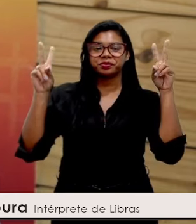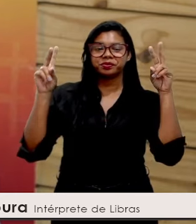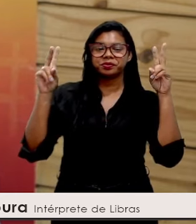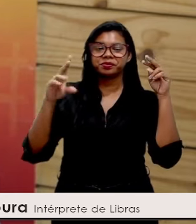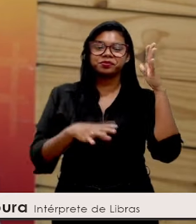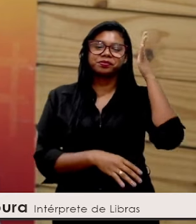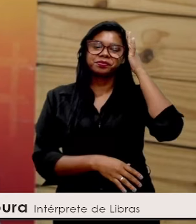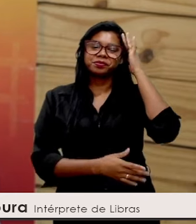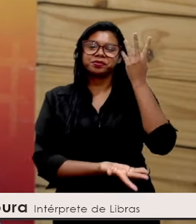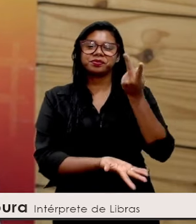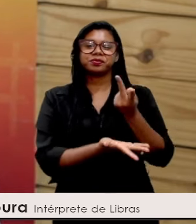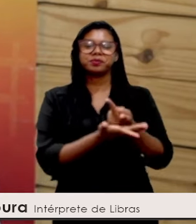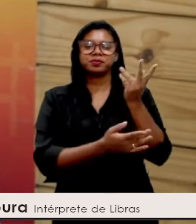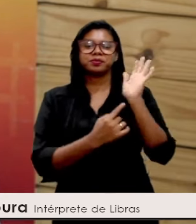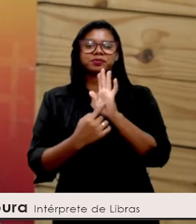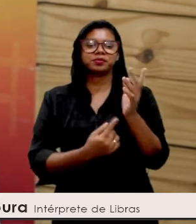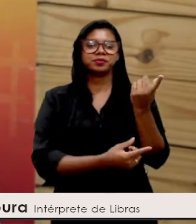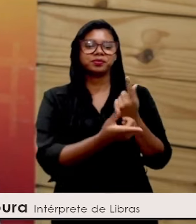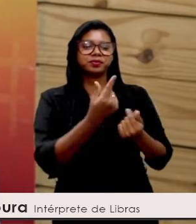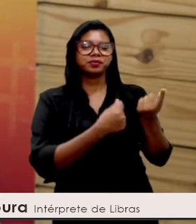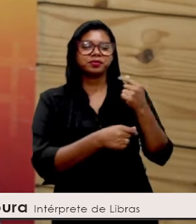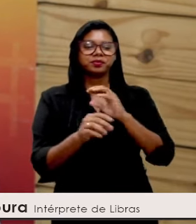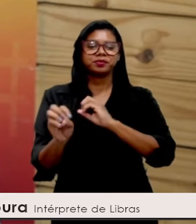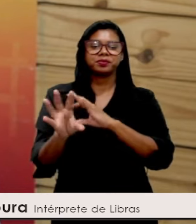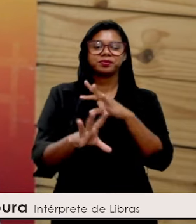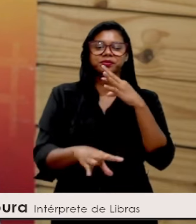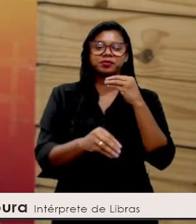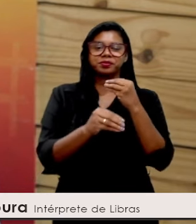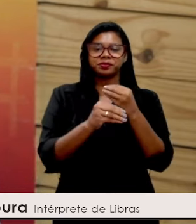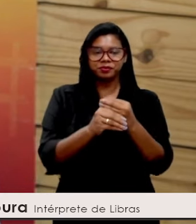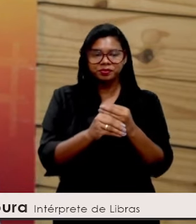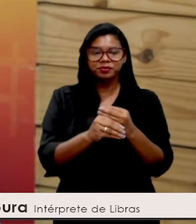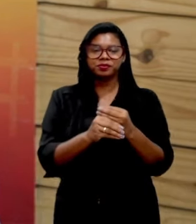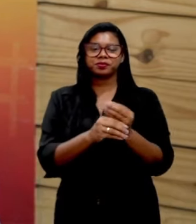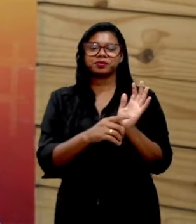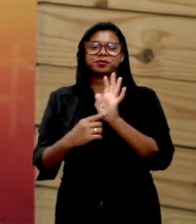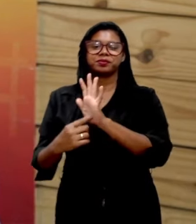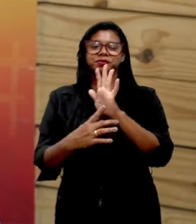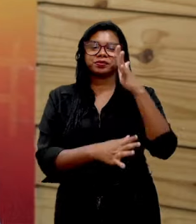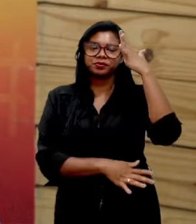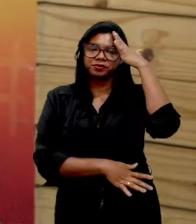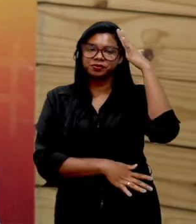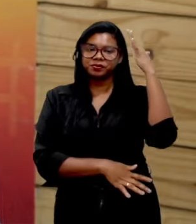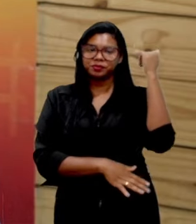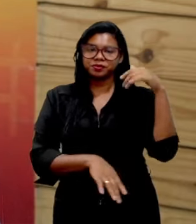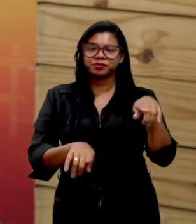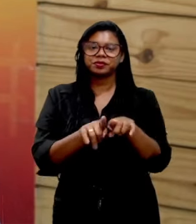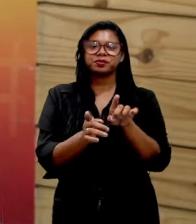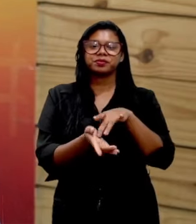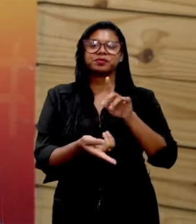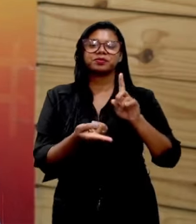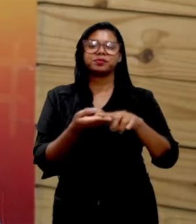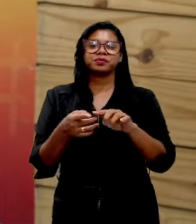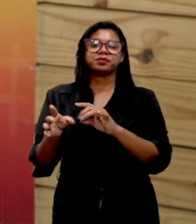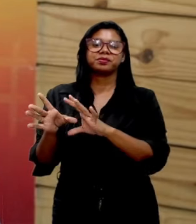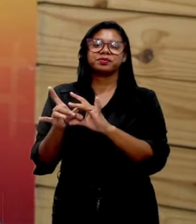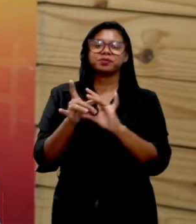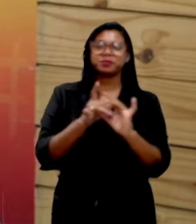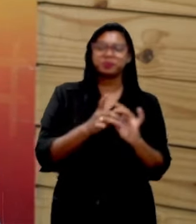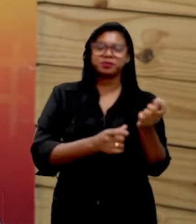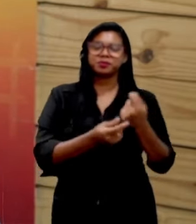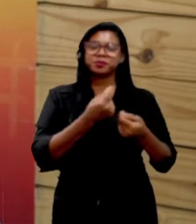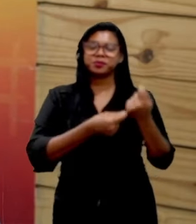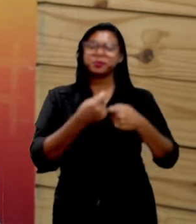a realidade dos negociadores e os cenários de negociação através do conhecimento do assunto ou